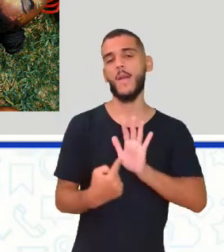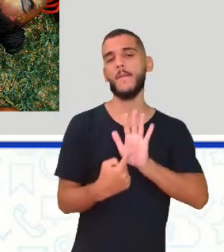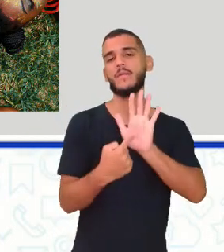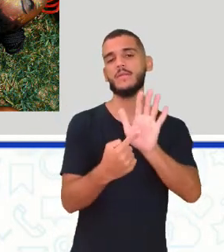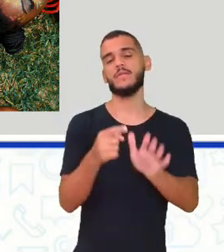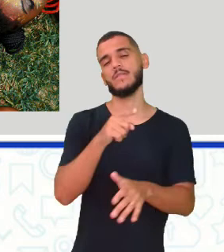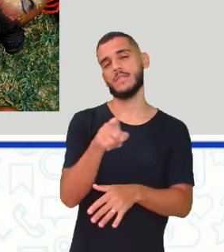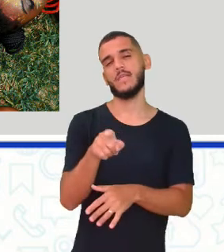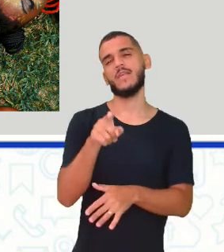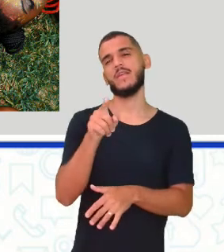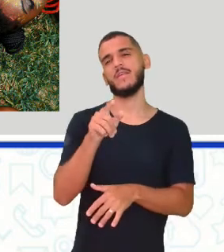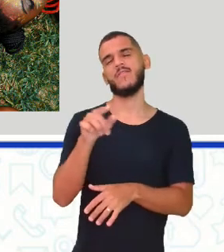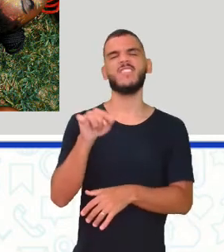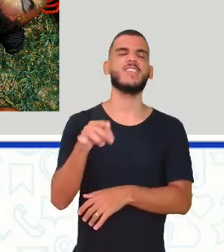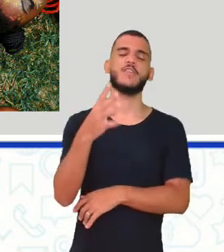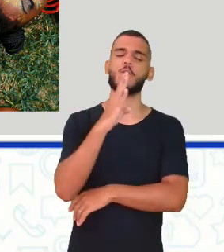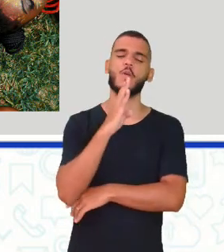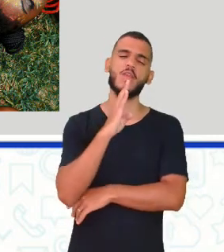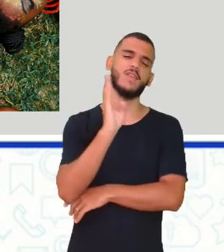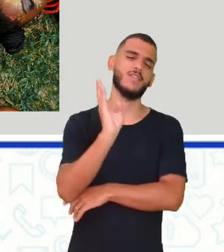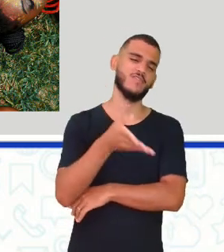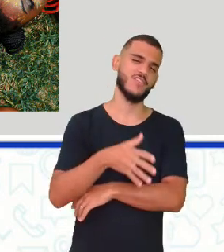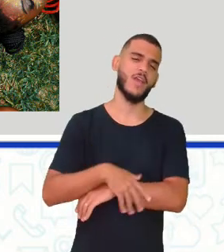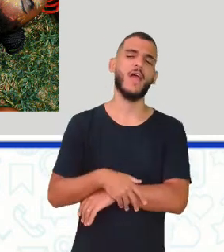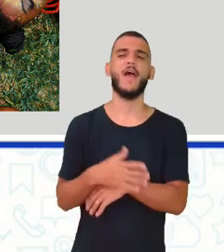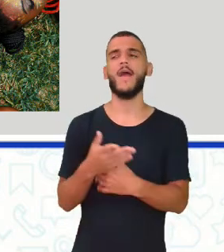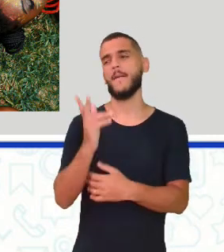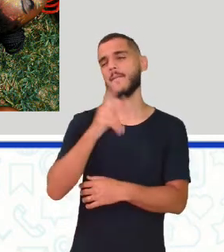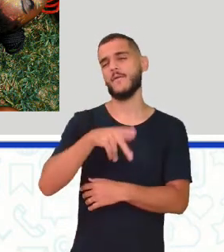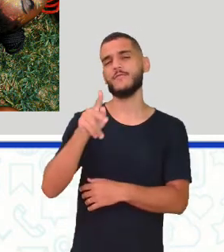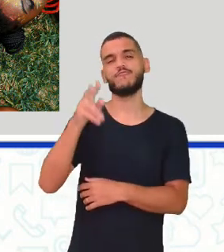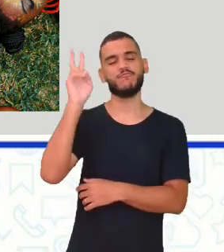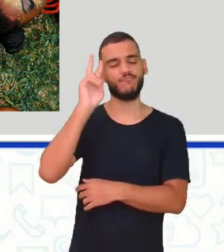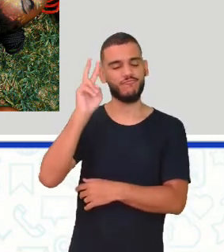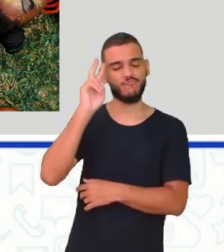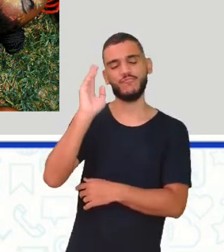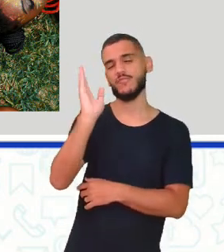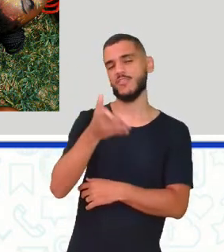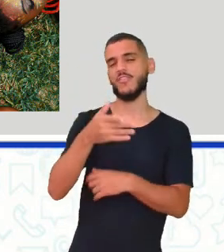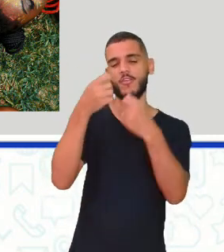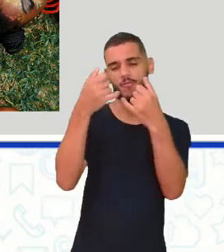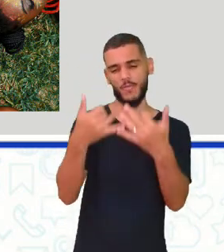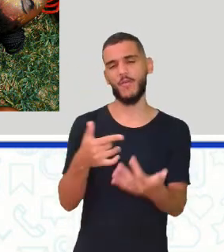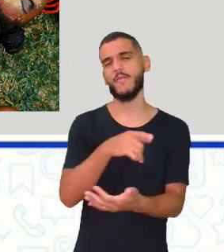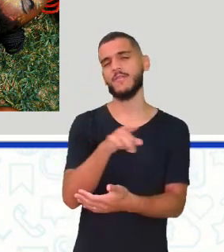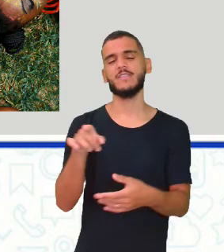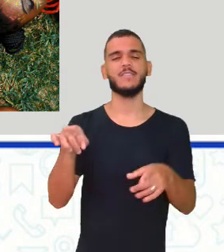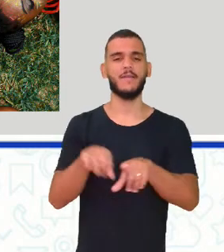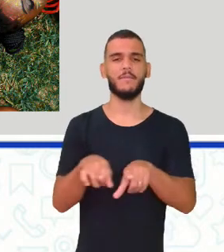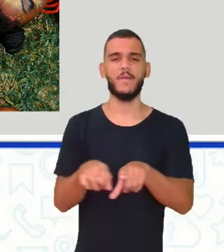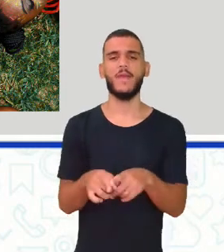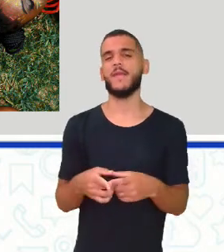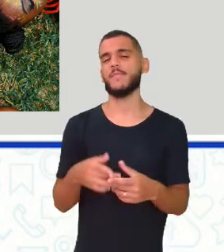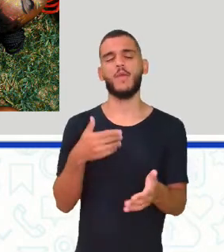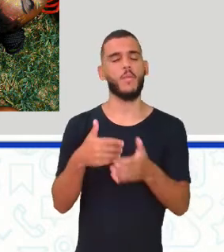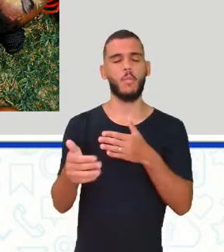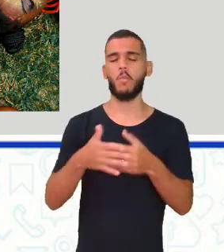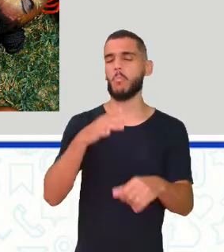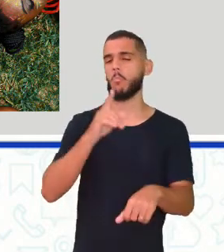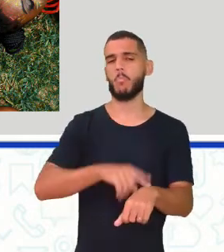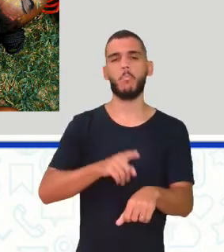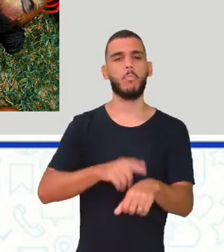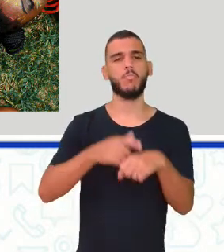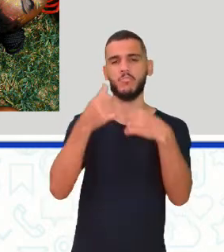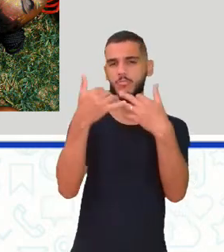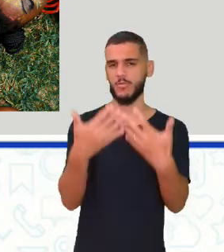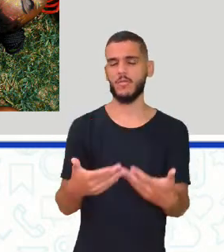não. Vocês já conheçam, o professor de história já falou disso, ou pode falar em qualquer momento.